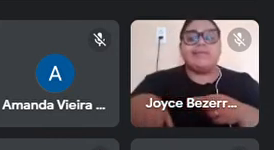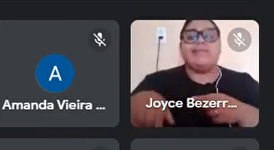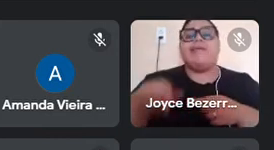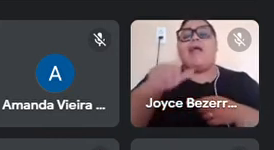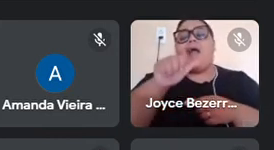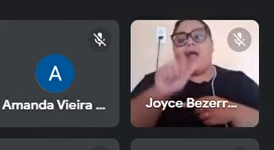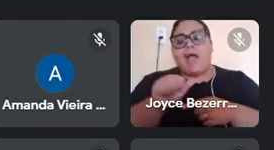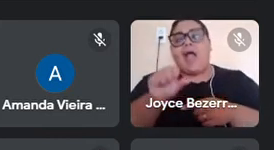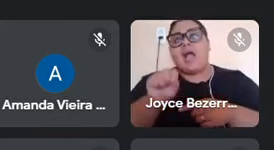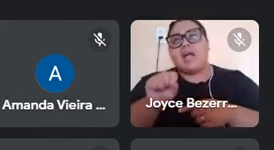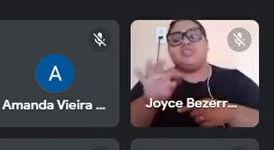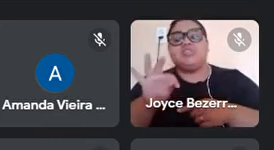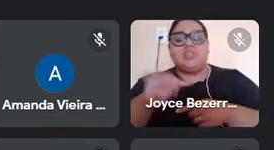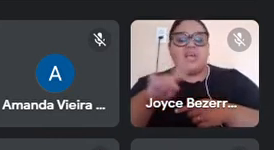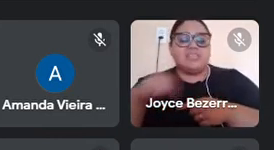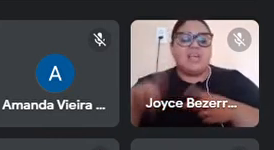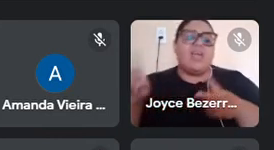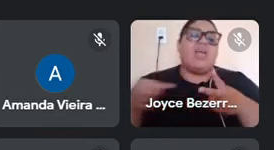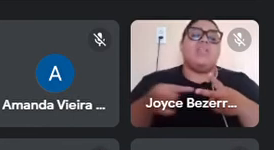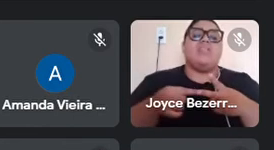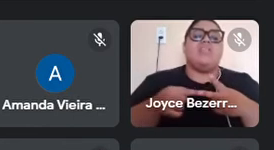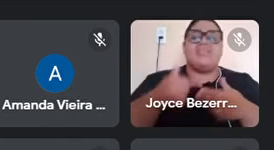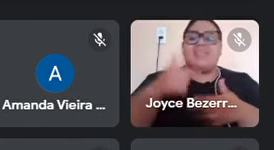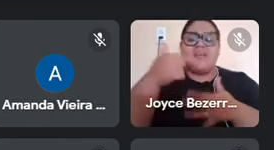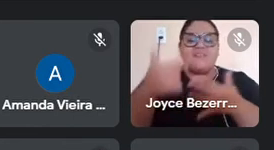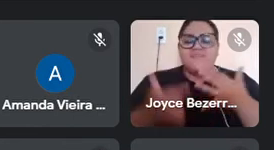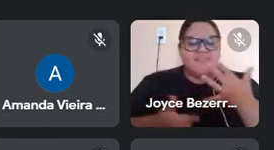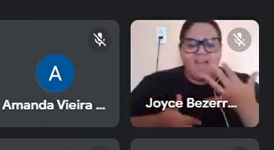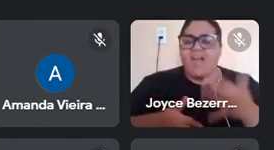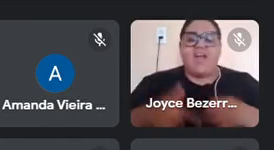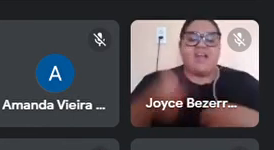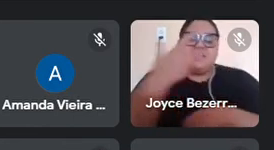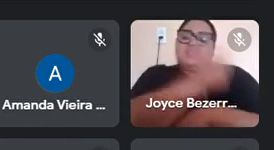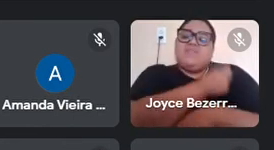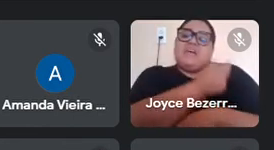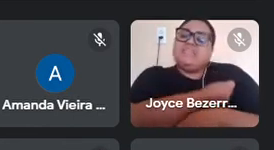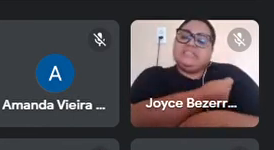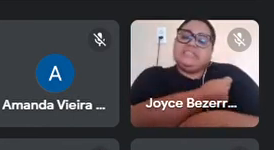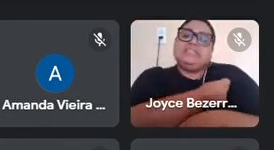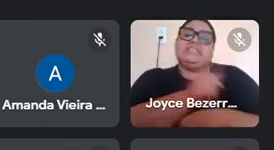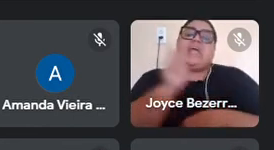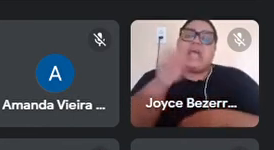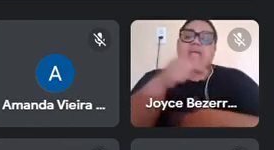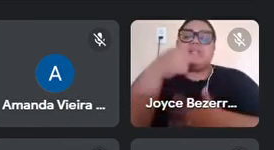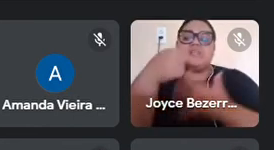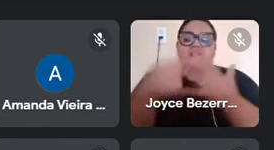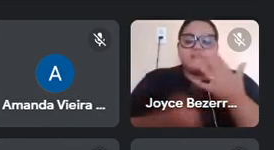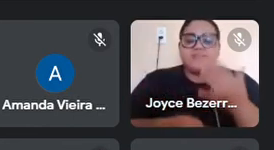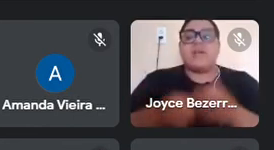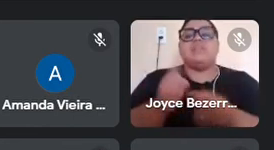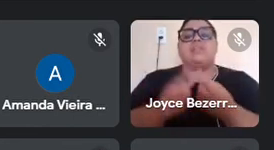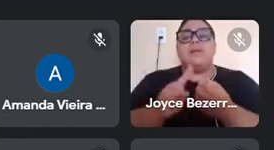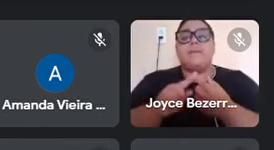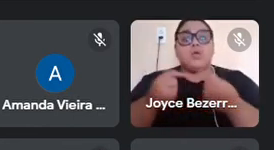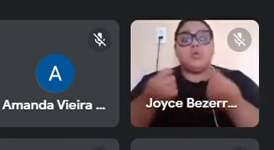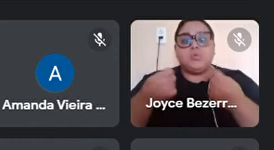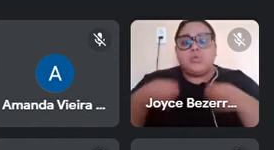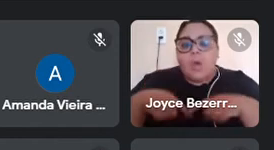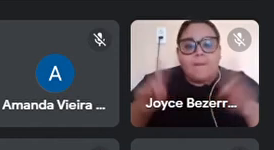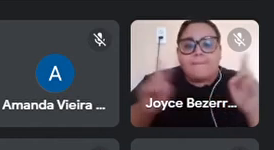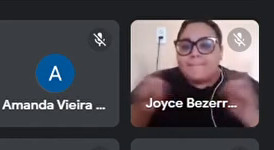Johnson Johnson, a Sputnik, certo? Da Rússia. Essas vacinas, em teoria, não precisam